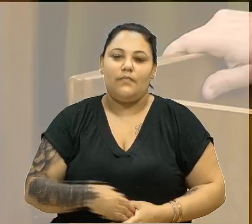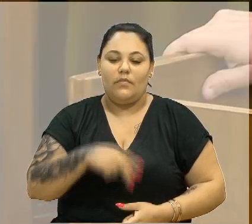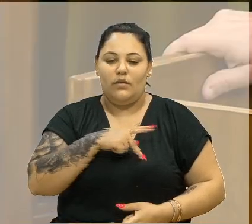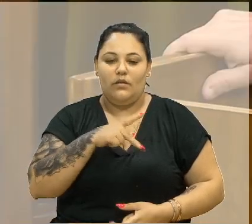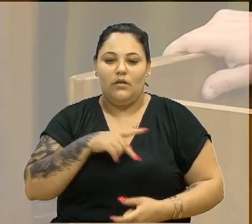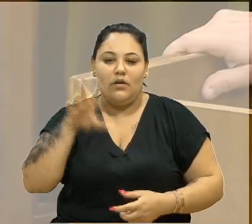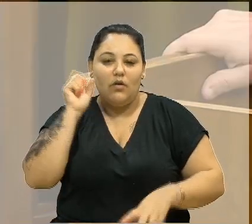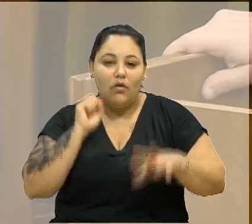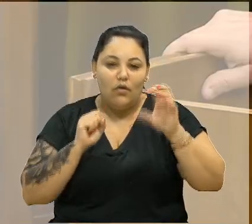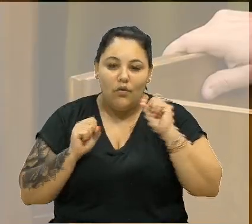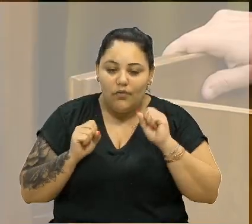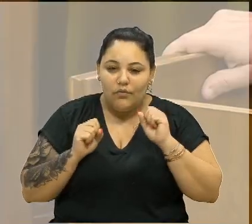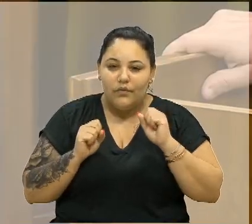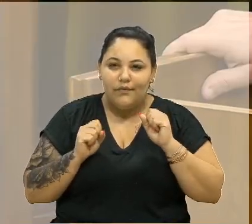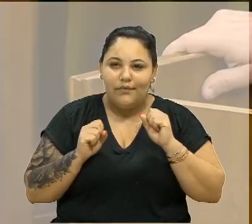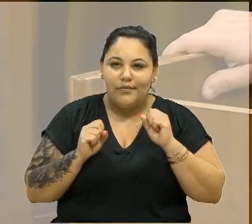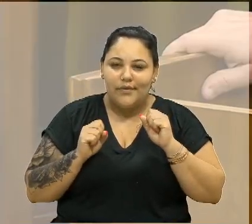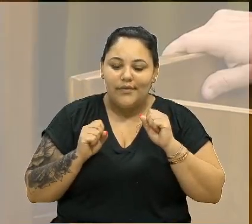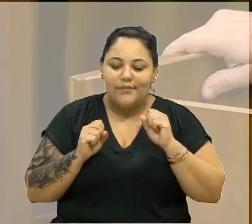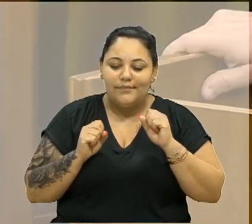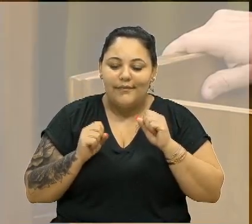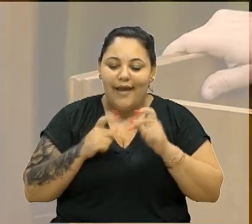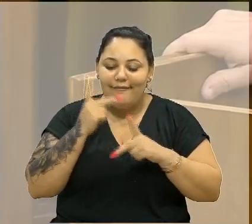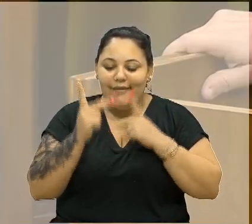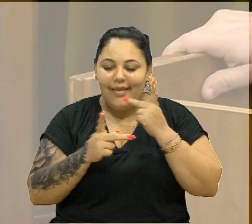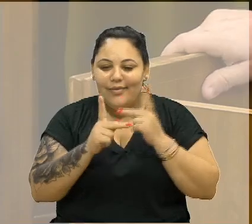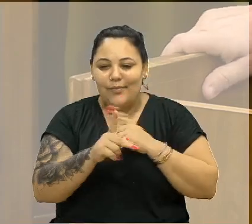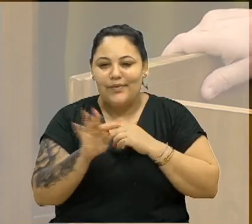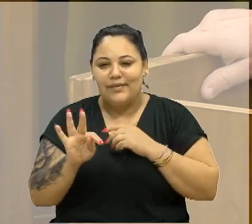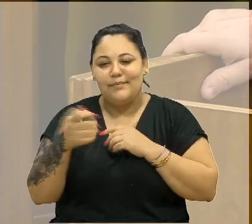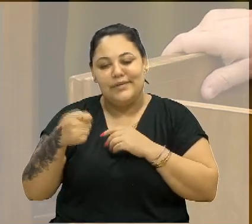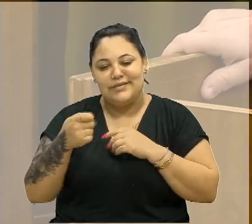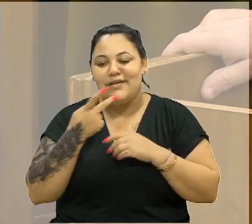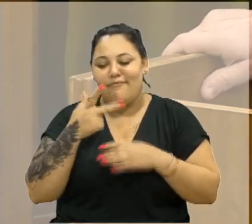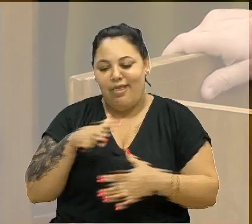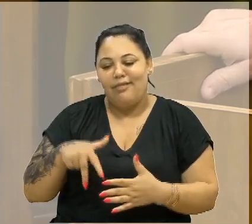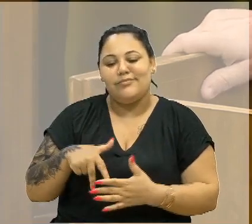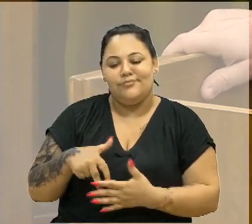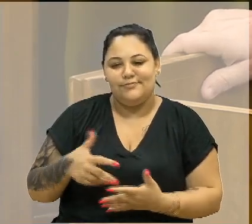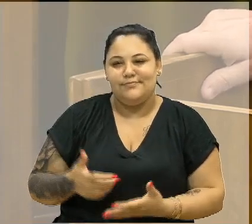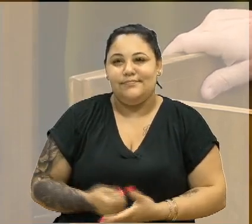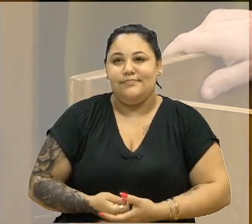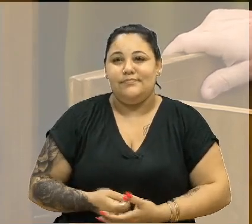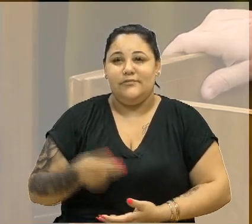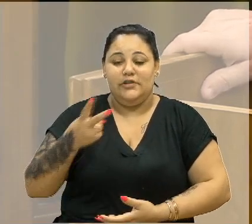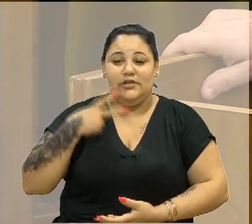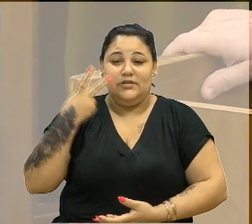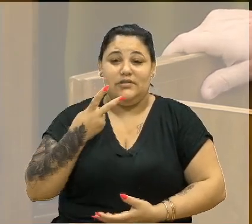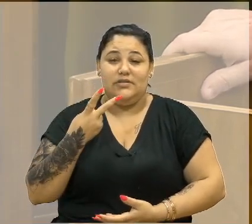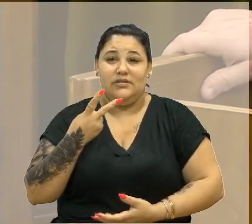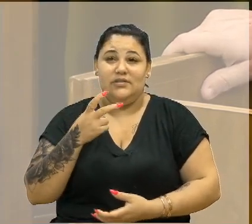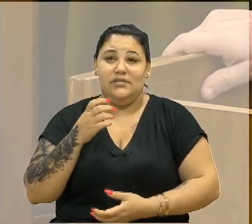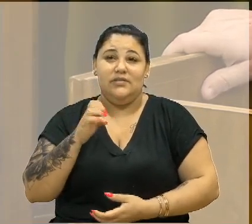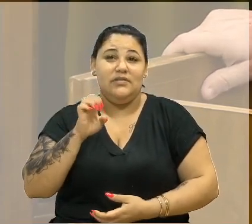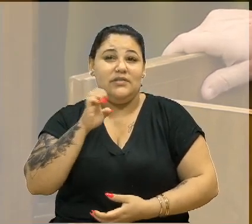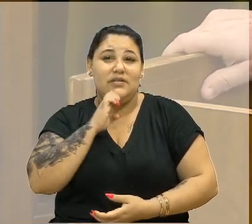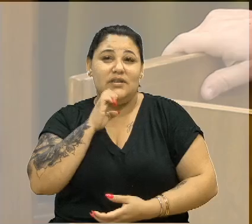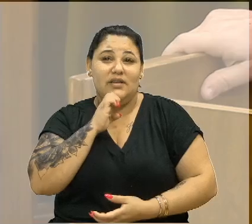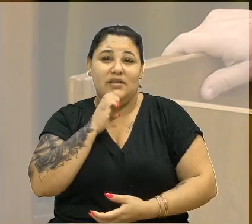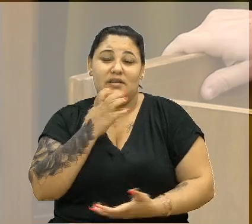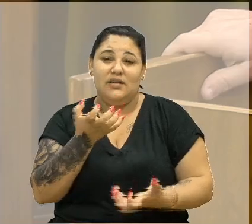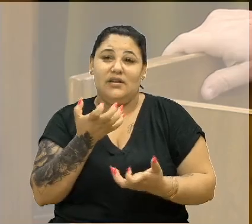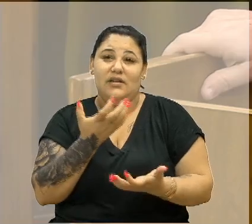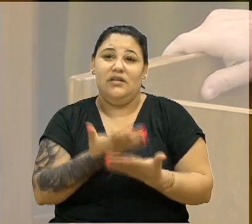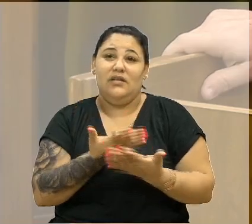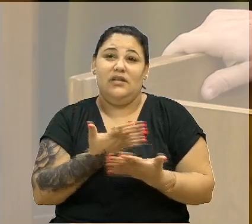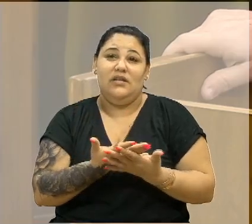alguns integrantes do PT, não tem como não se manifestar, né? Vereadora Estela quer vir dar aula aí, fala em 40 décadas, eu acho que acredito que ela